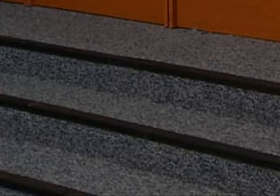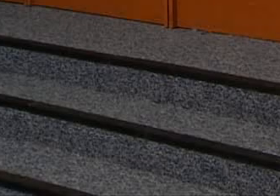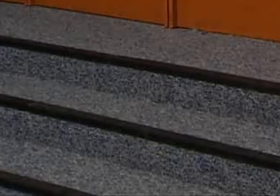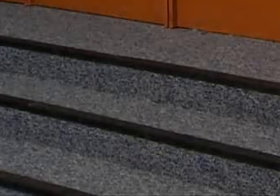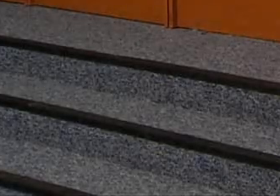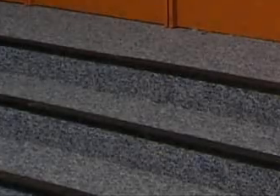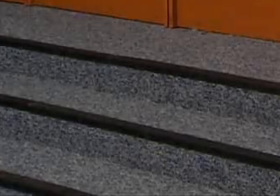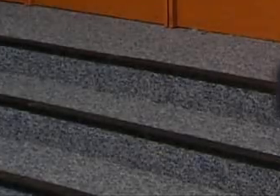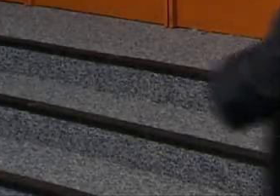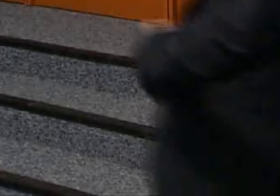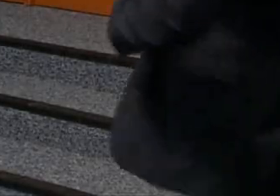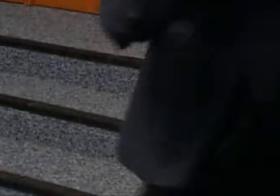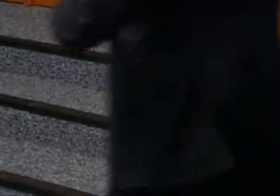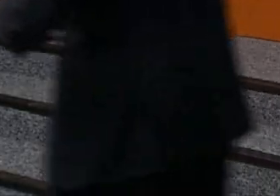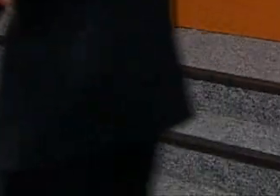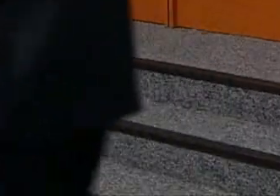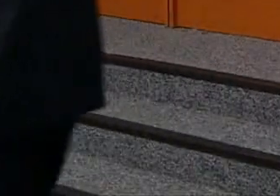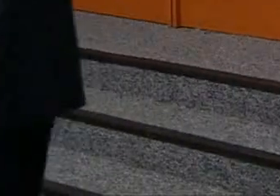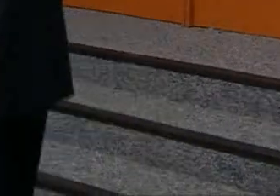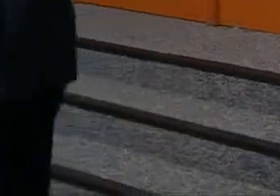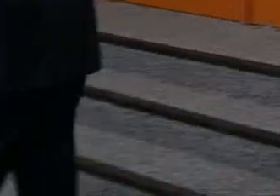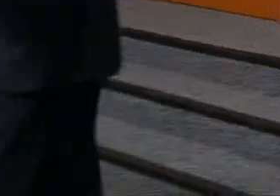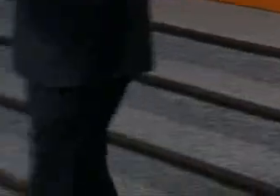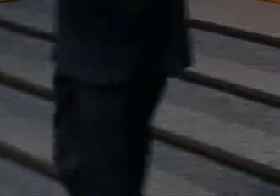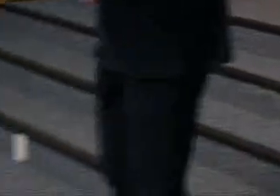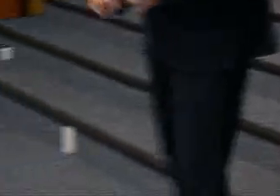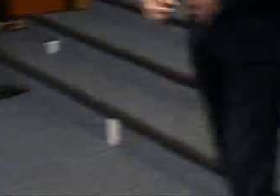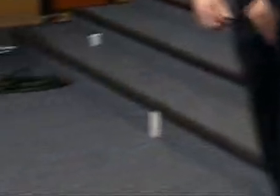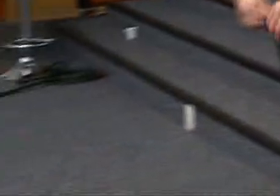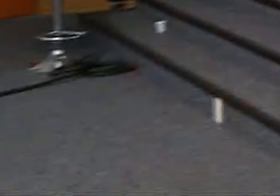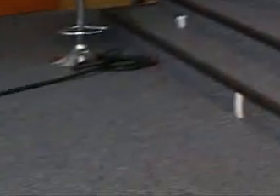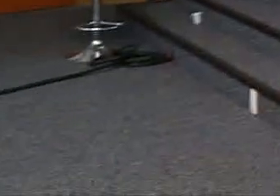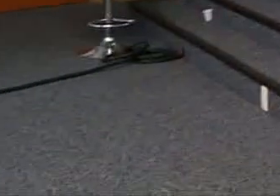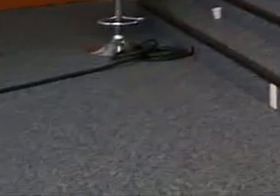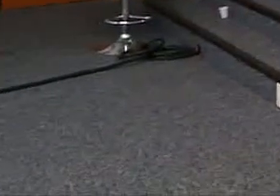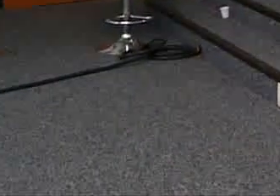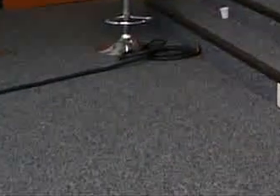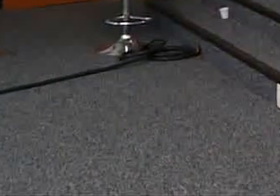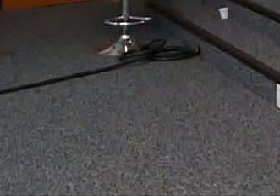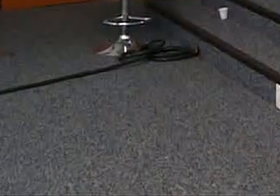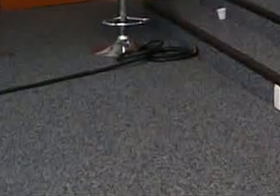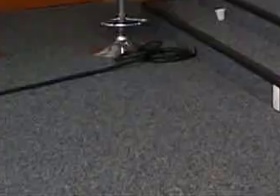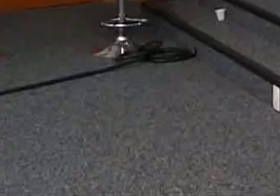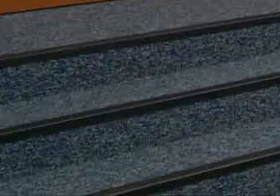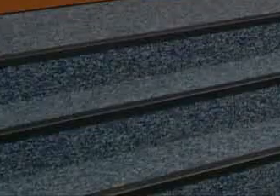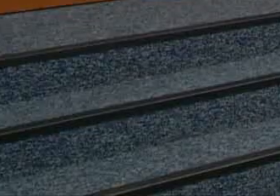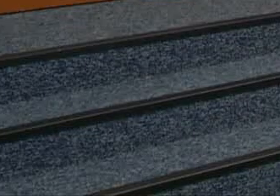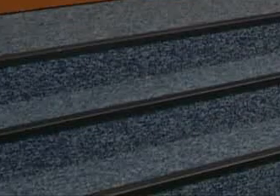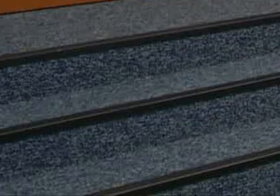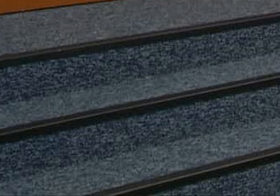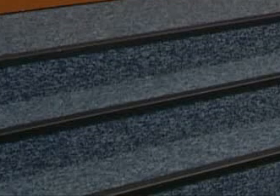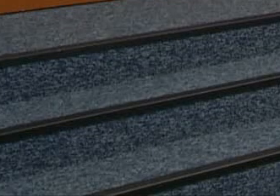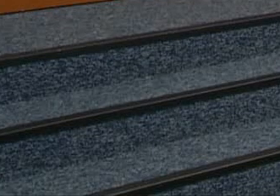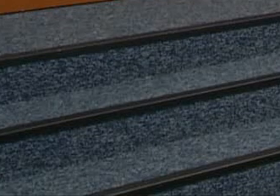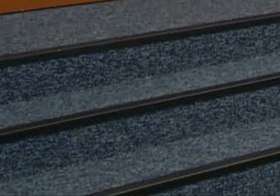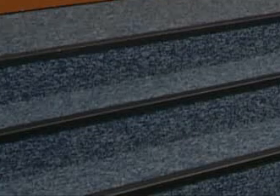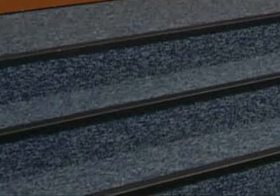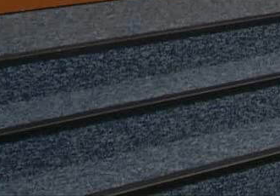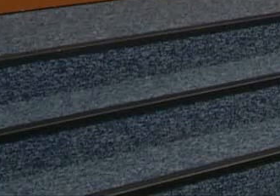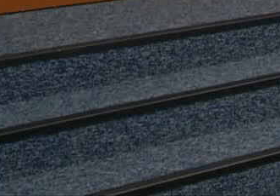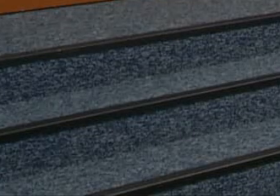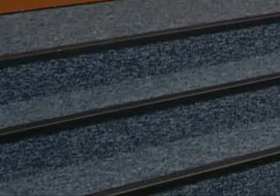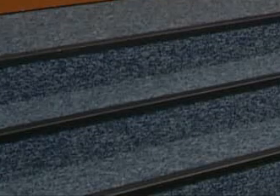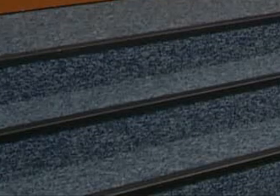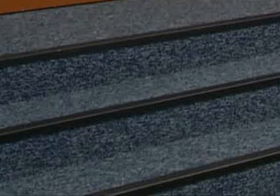Próxima homenagem dessa manhã, excepcionalmente hoje, a pedido do vereador Dr. Hélio Brasileiro, nós faremos agora a concessão de